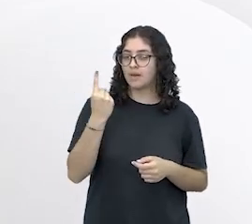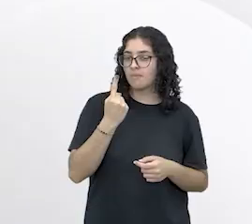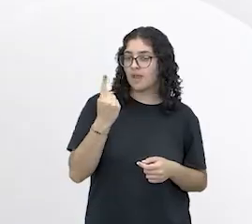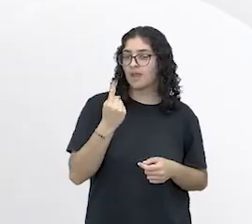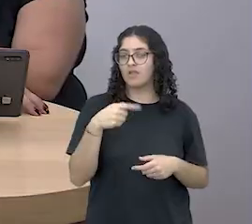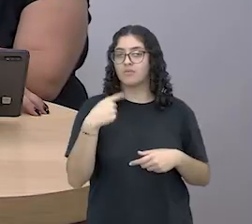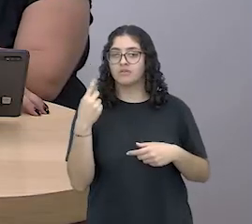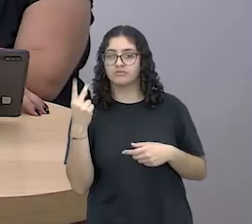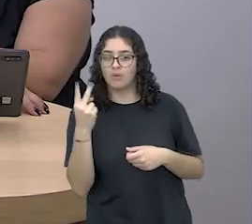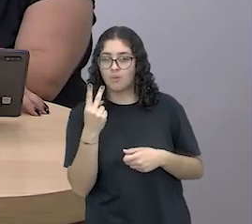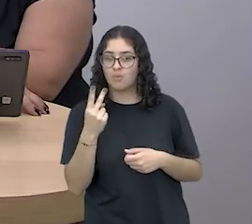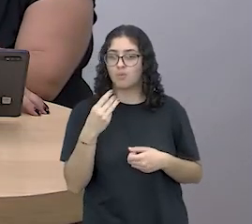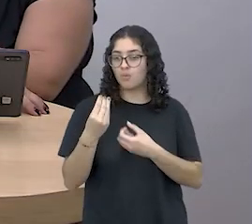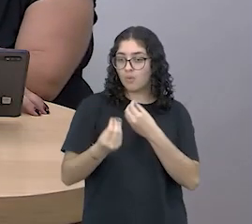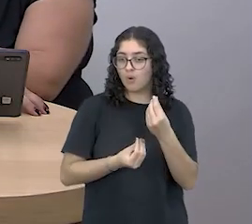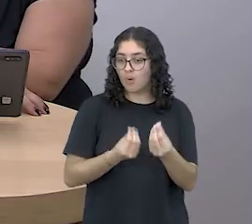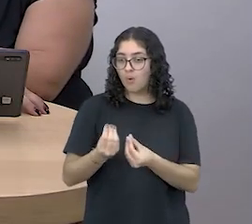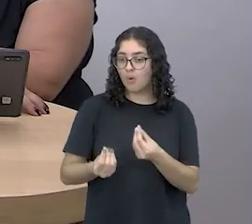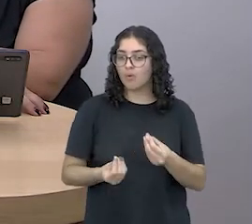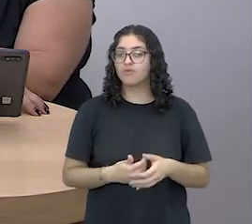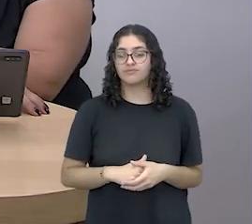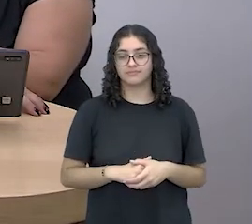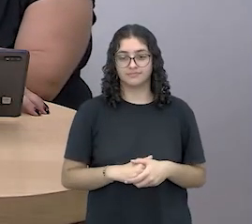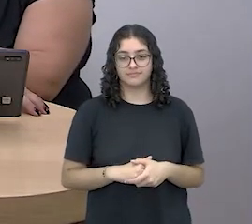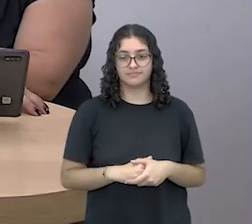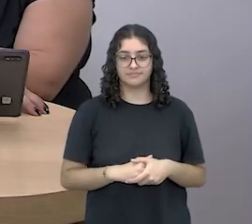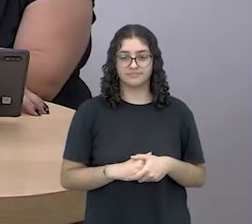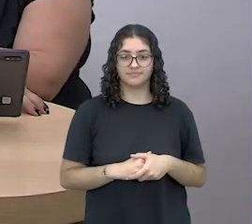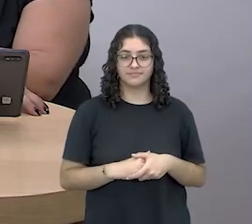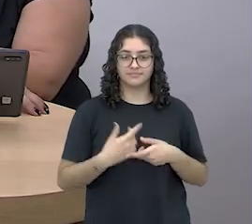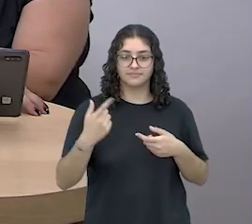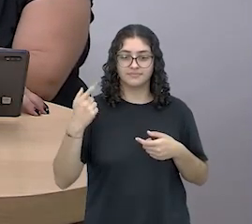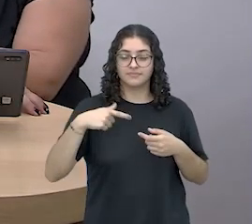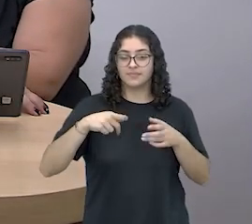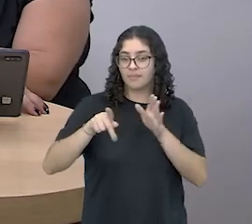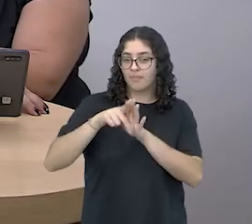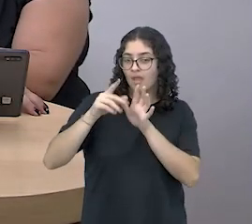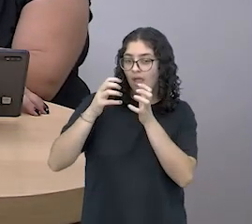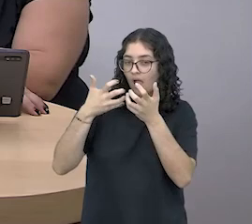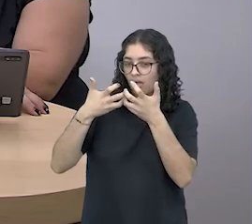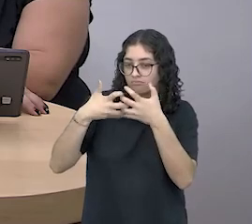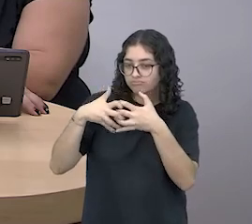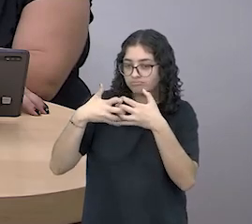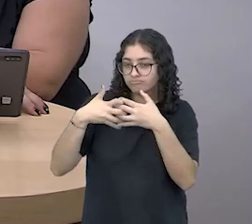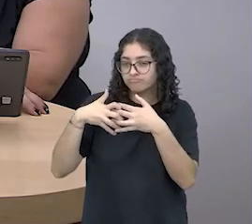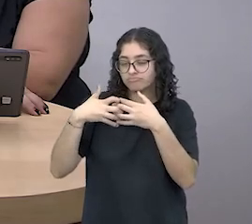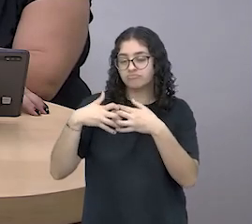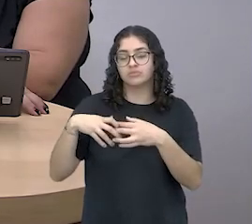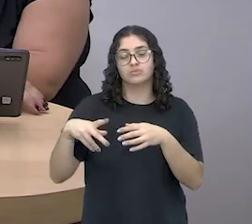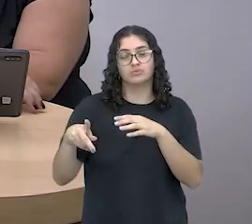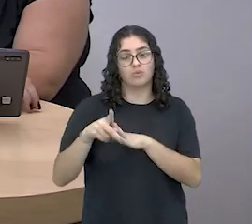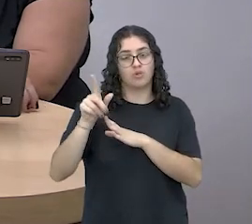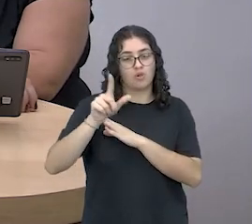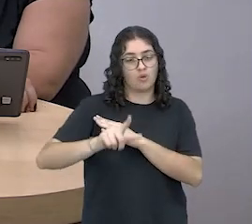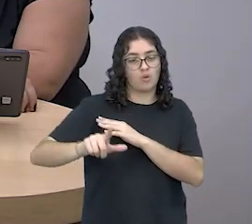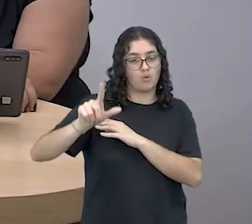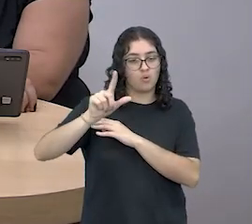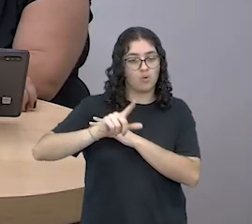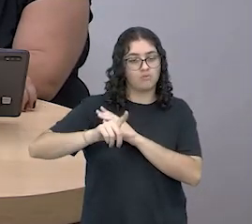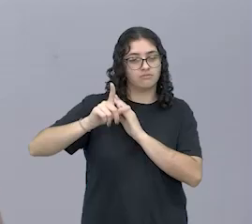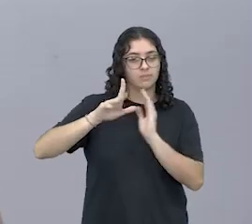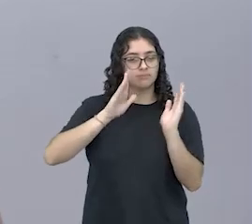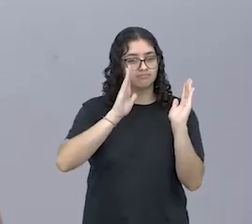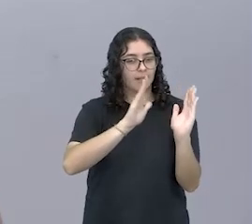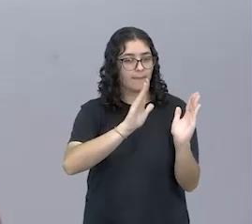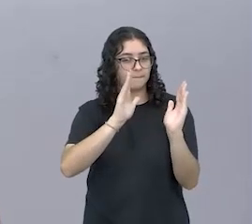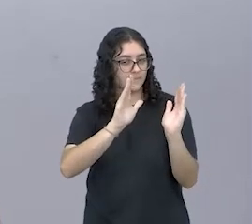isso. segundo. Né? Tô trabalhando raciocínio lógico, né? Tô trabalhando aí essa questão de